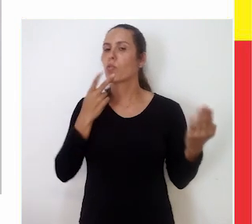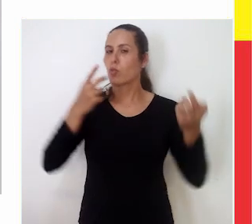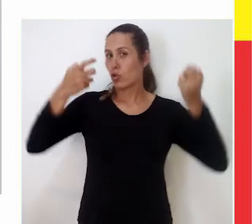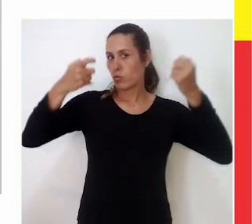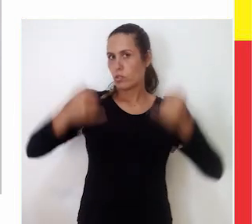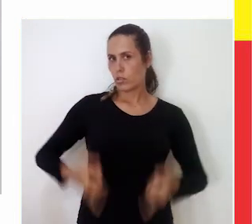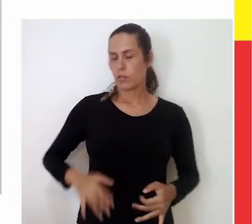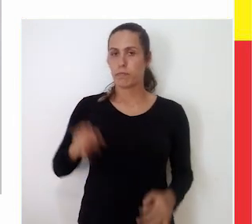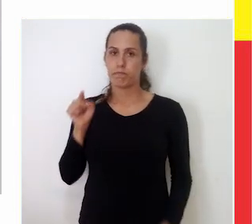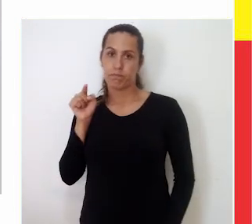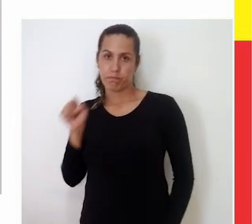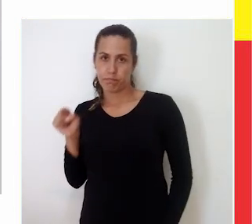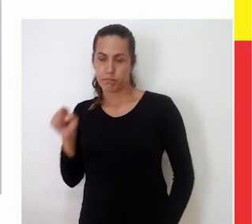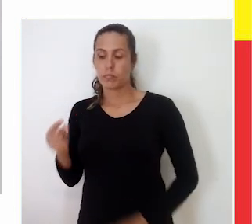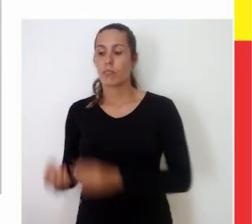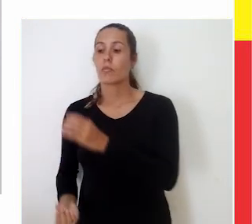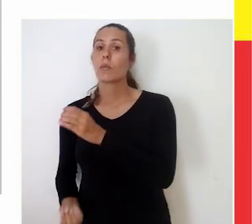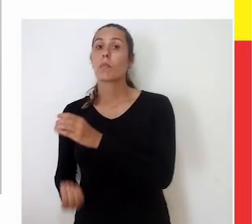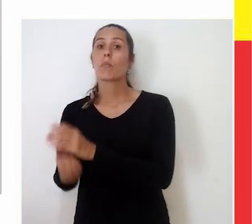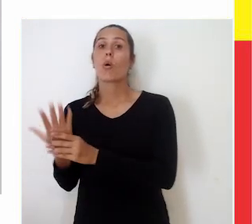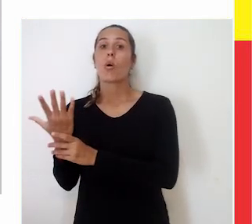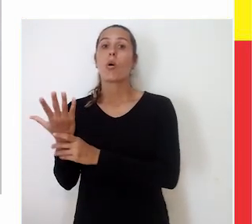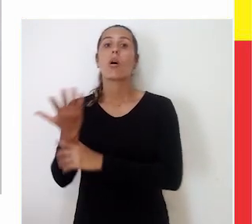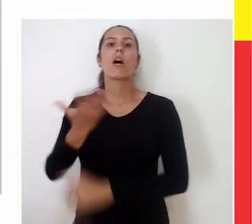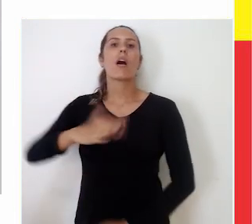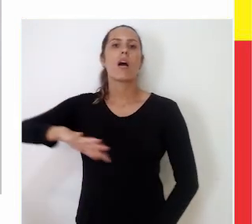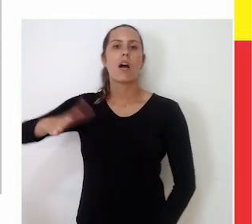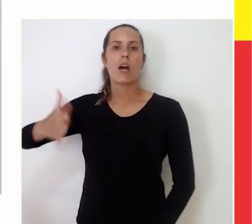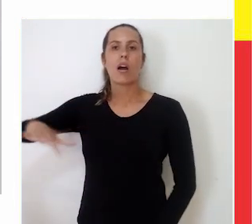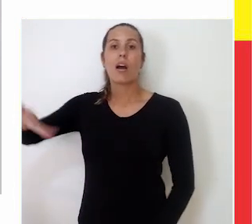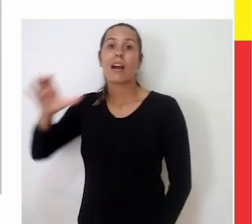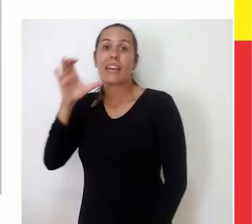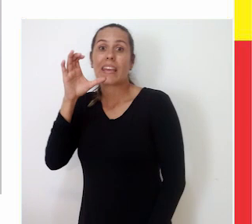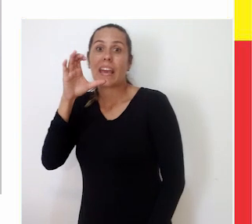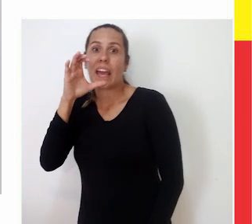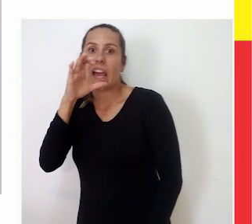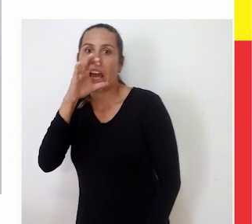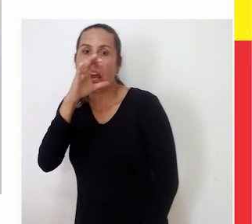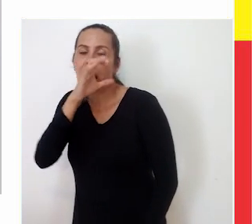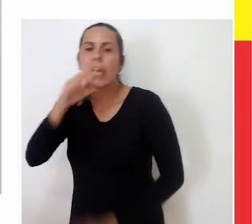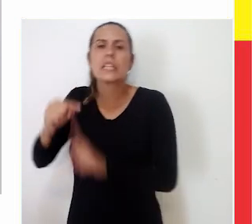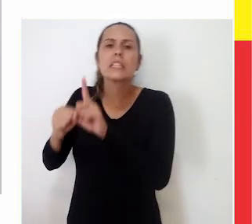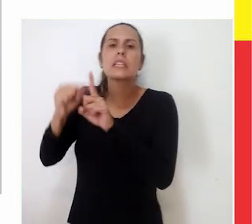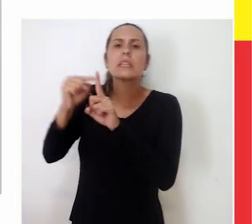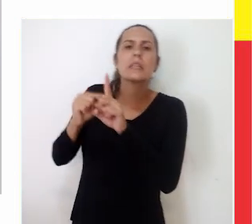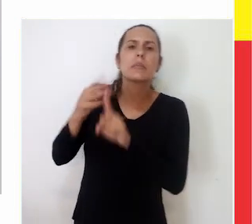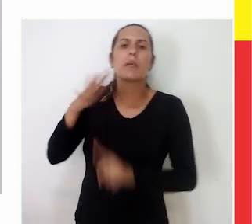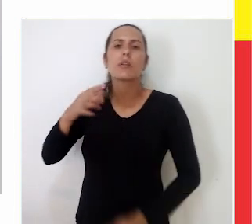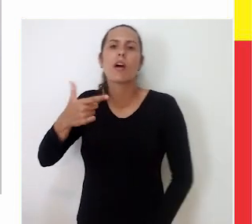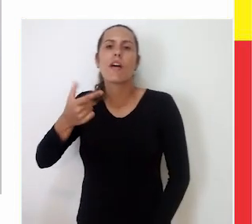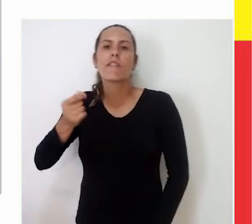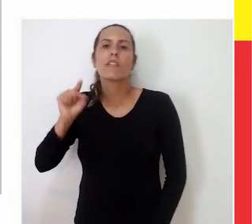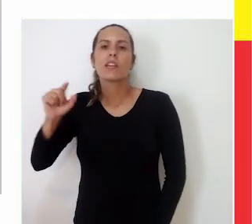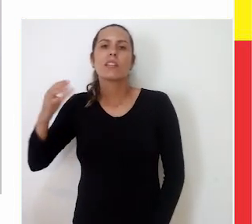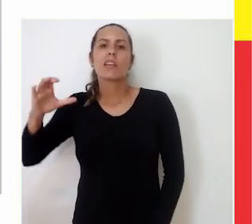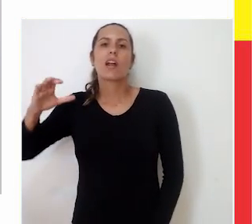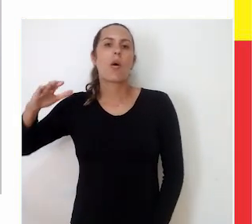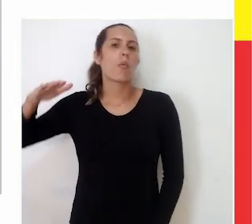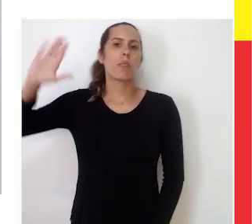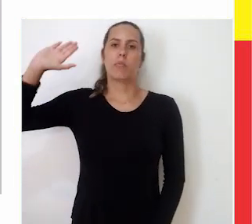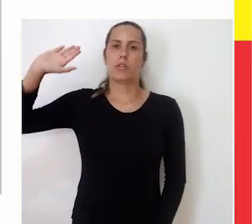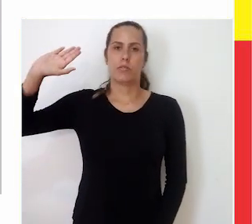já expliquei, se formam sobre os oceanos quentes. Qual é a temperatura? 20 graus Celsius ou